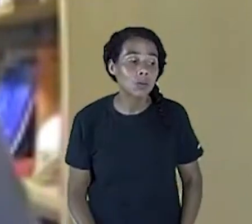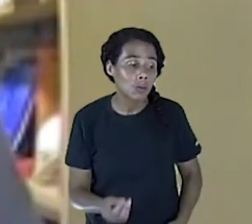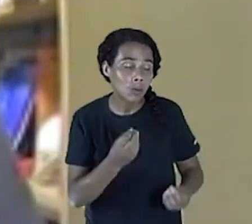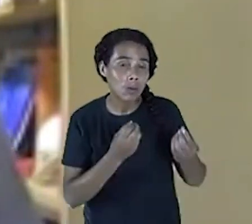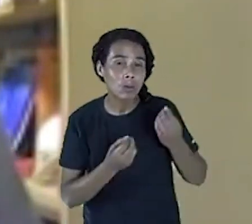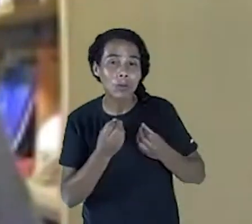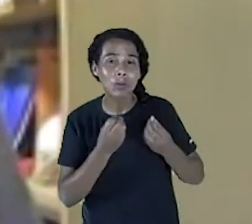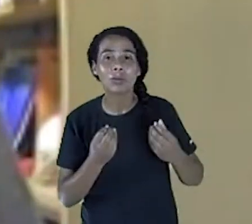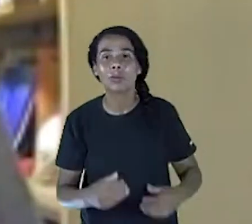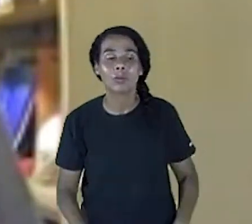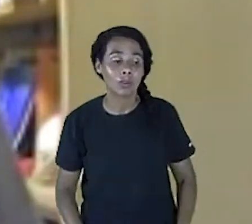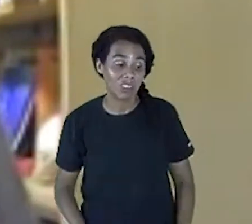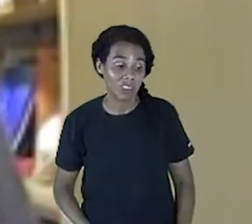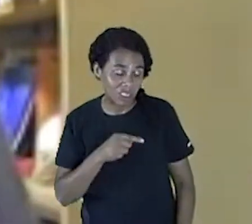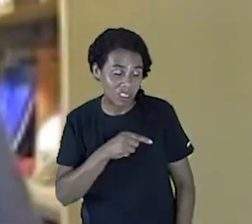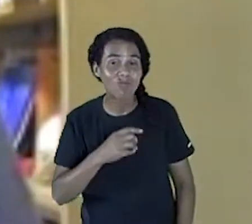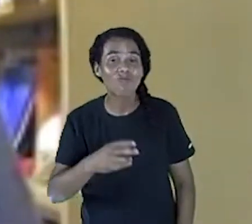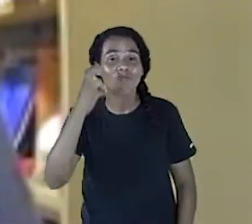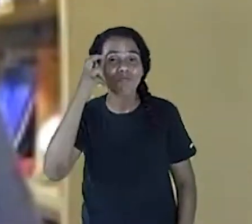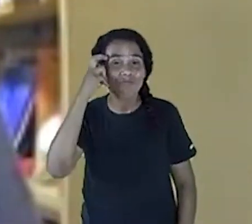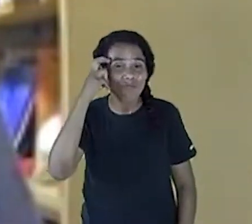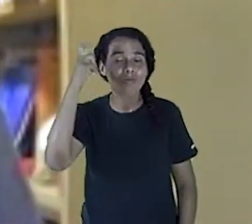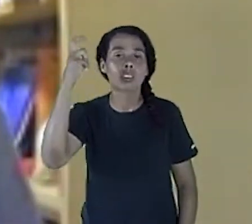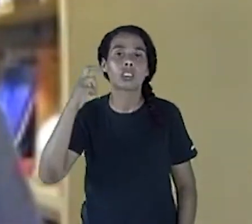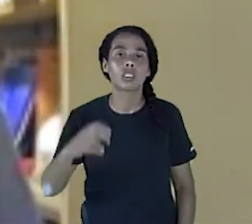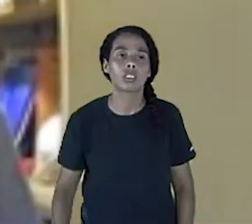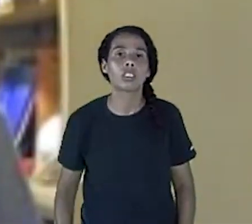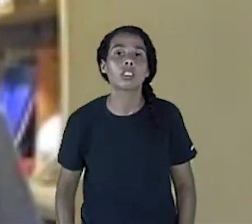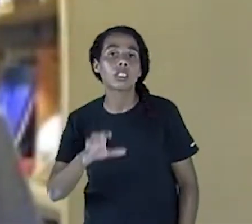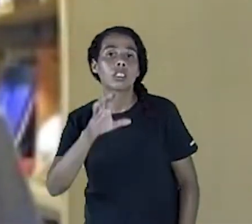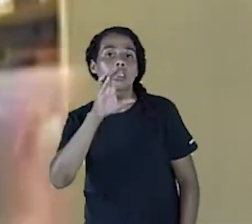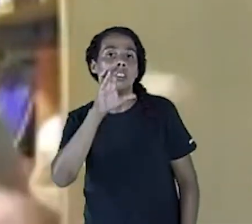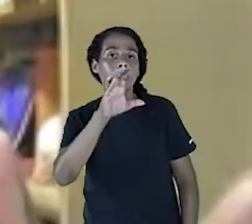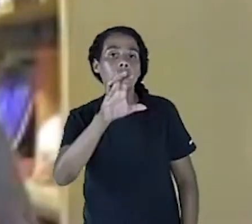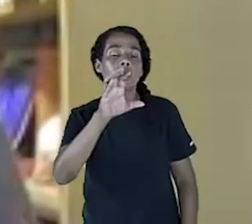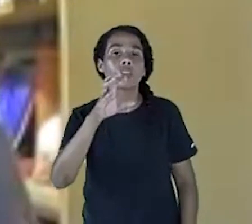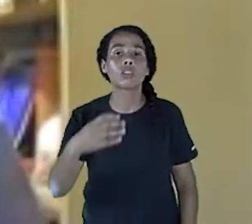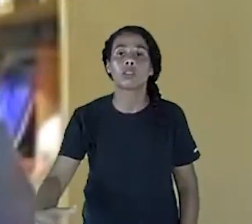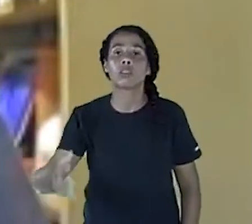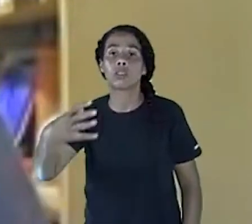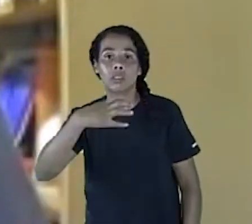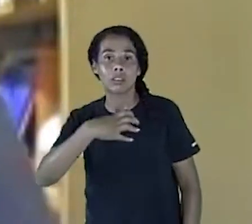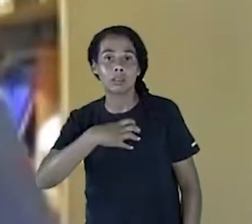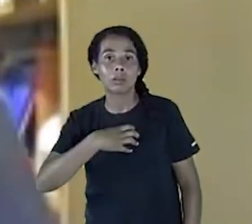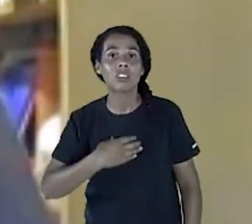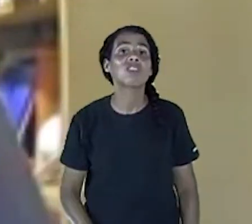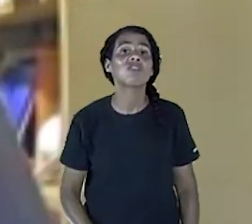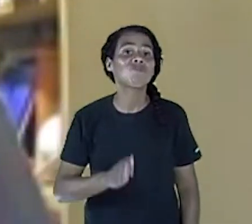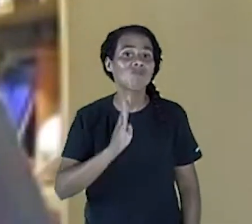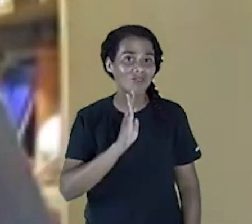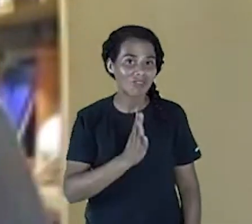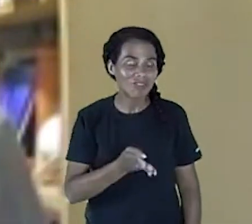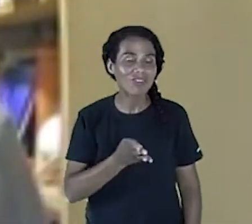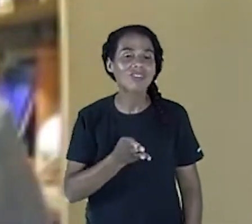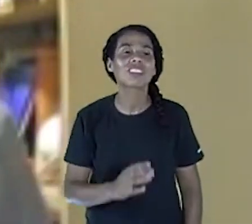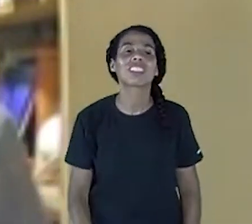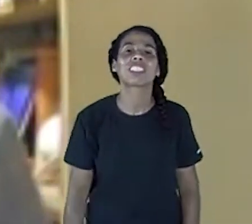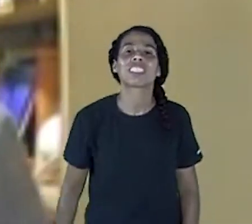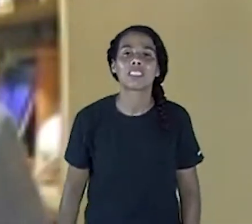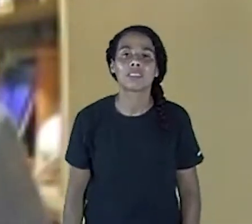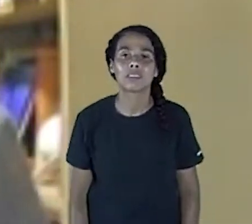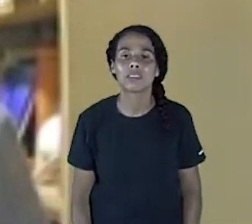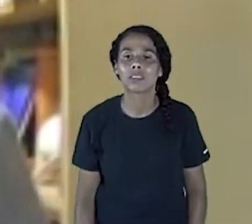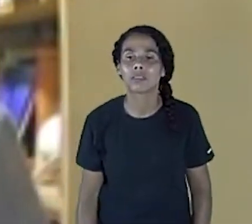vinha fazendo na Bahia com o nosso querido Rogério Duarte, né? E